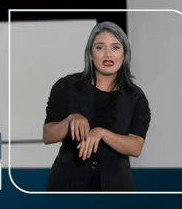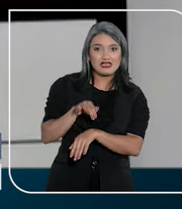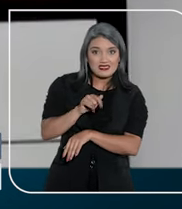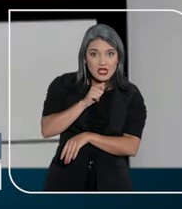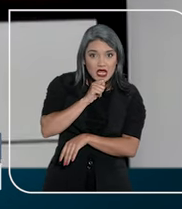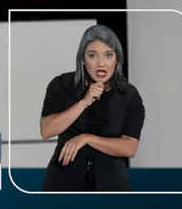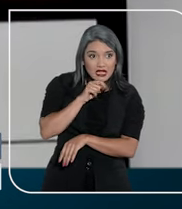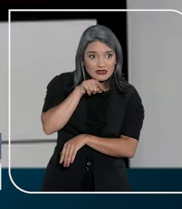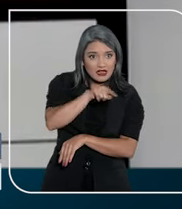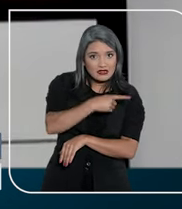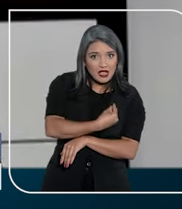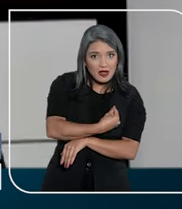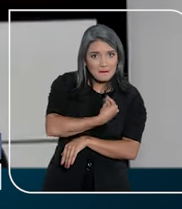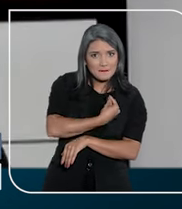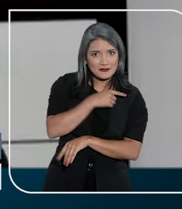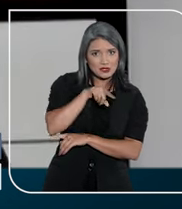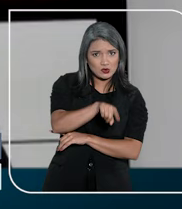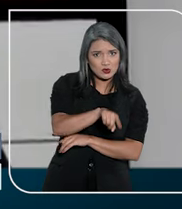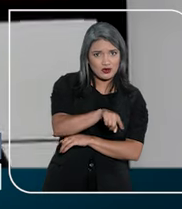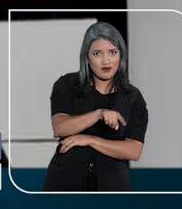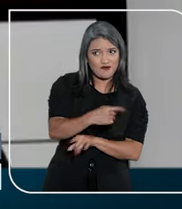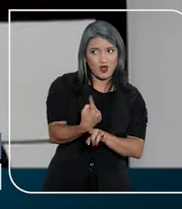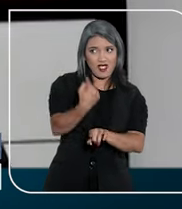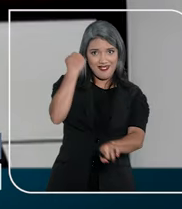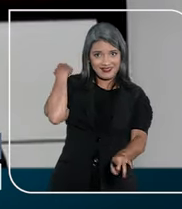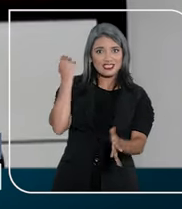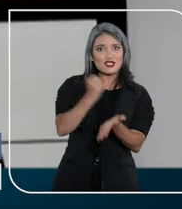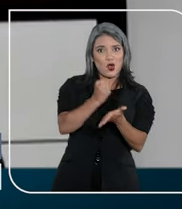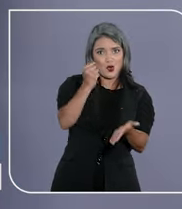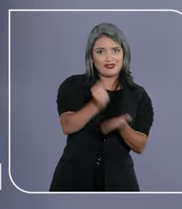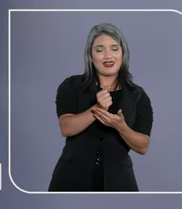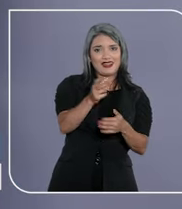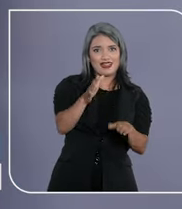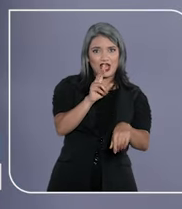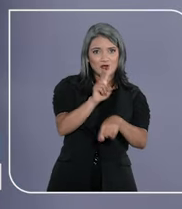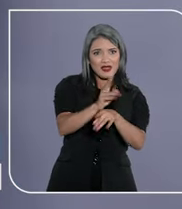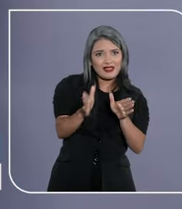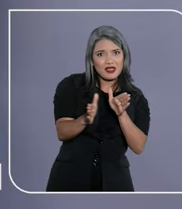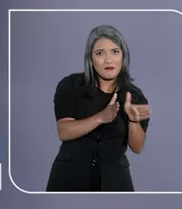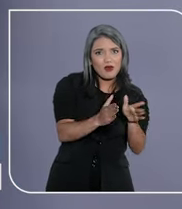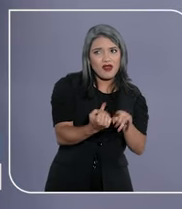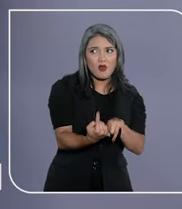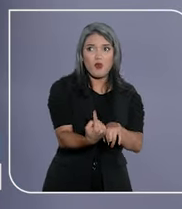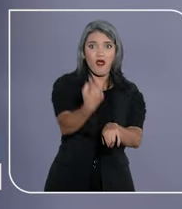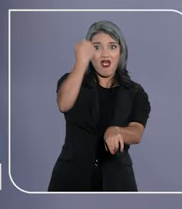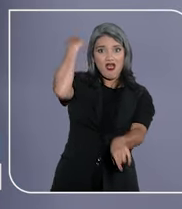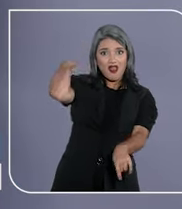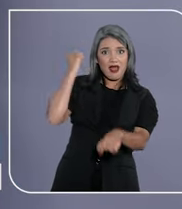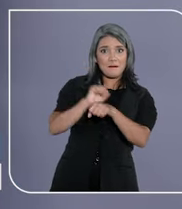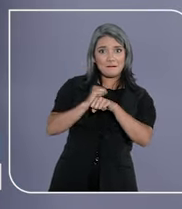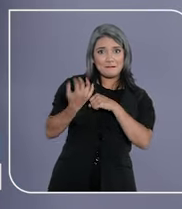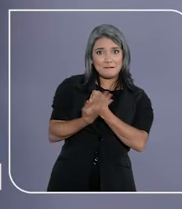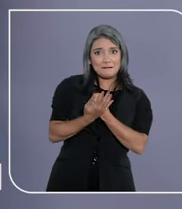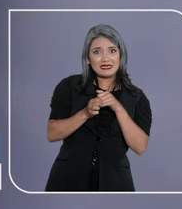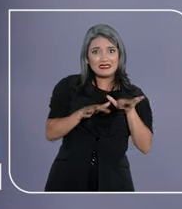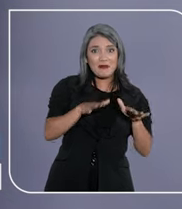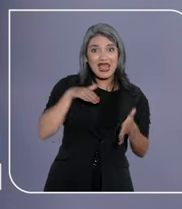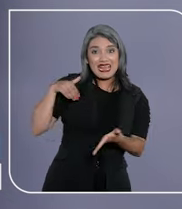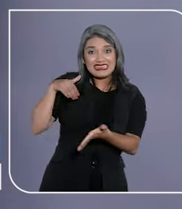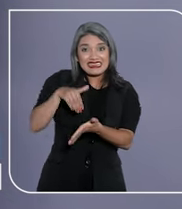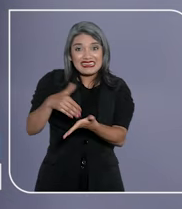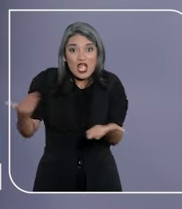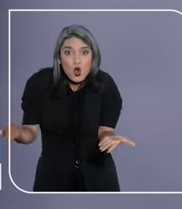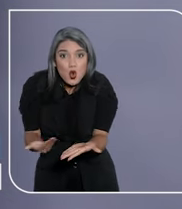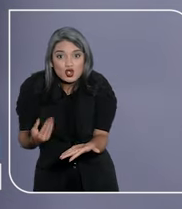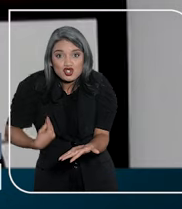desses que foram nomeados lá na época, nomeados não, desculpa, né? Mas que foram contratados lá na época da pandemia, atuando